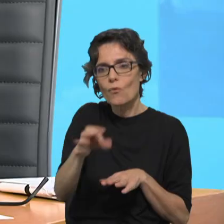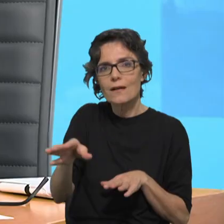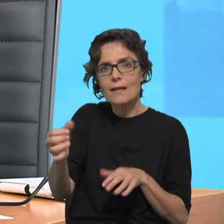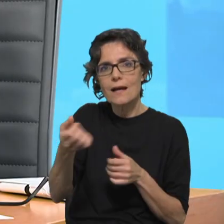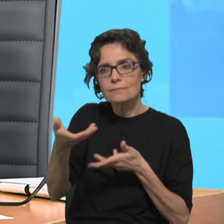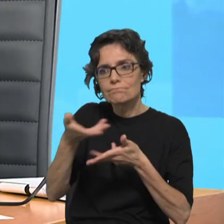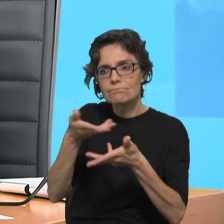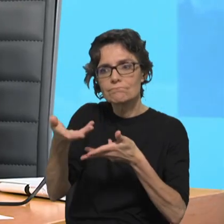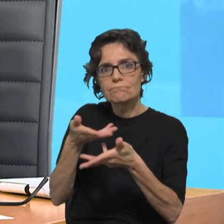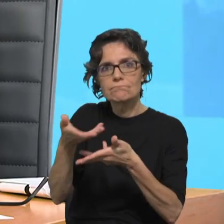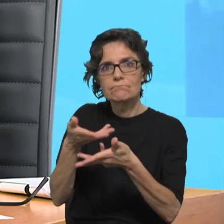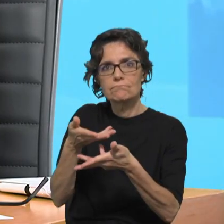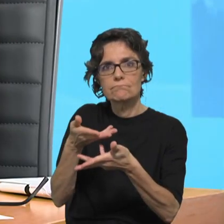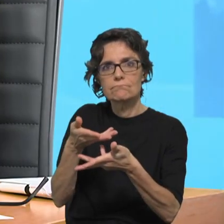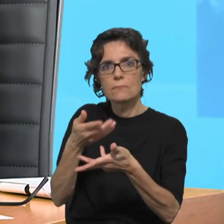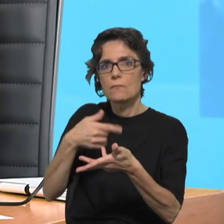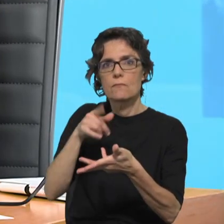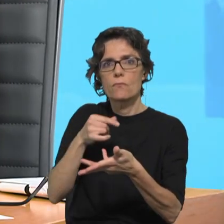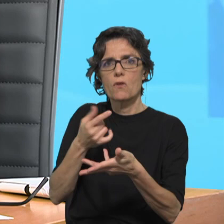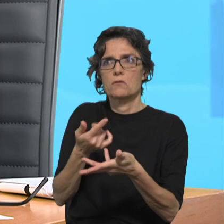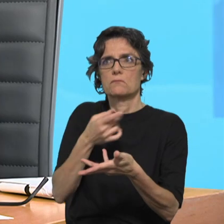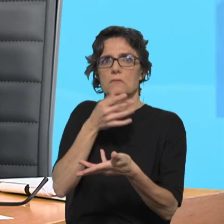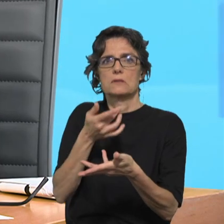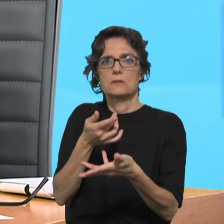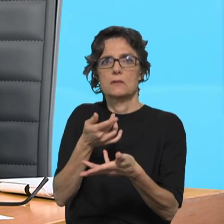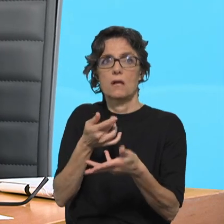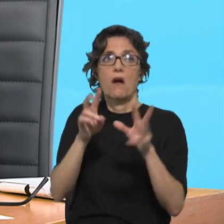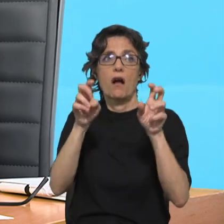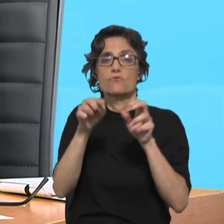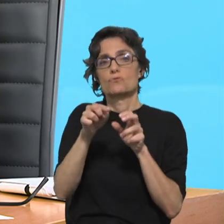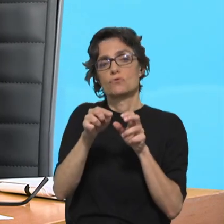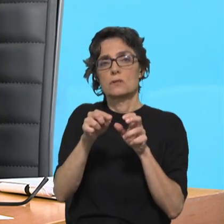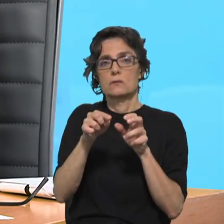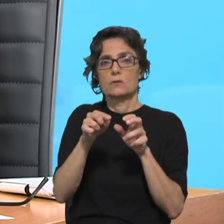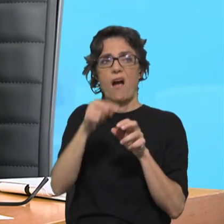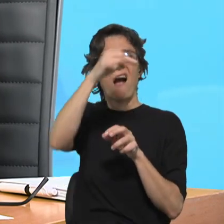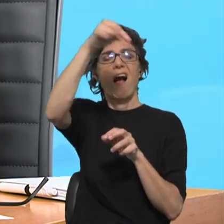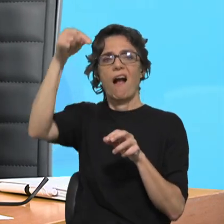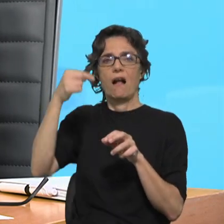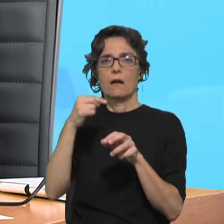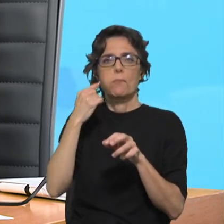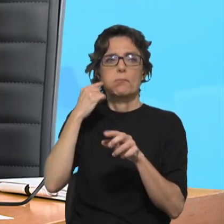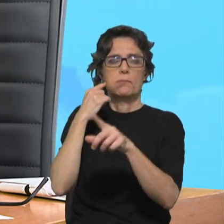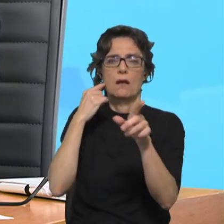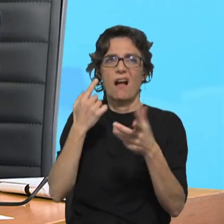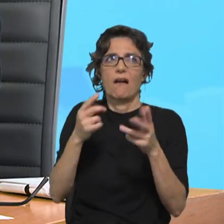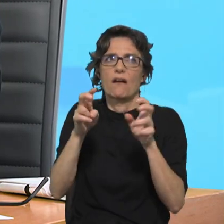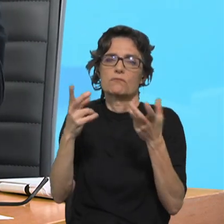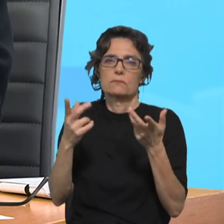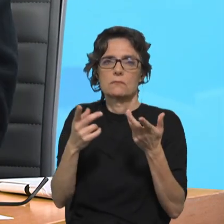falar destes assuntos. Nós não podemos associar estes assuntos, como muitas vezes se pensa, as